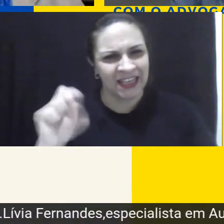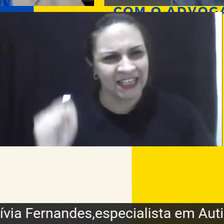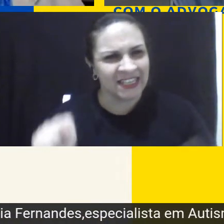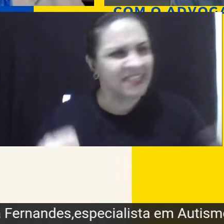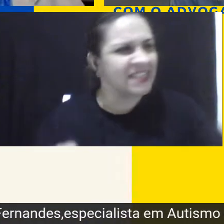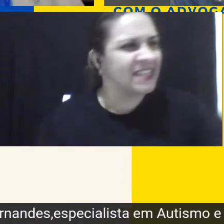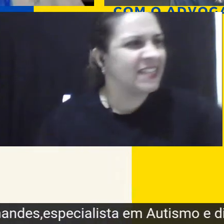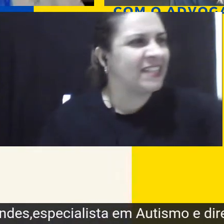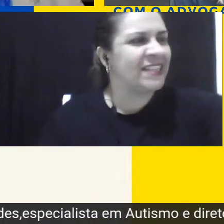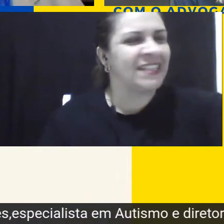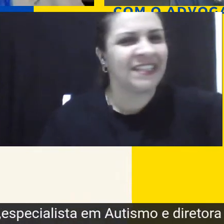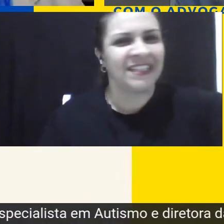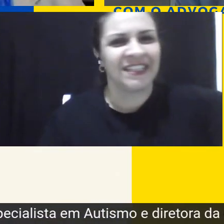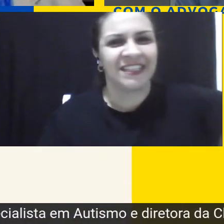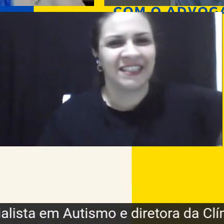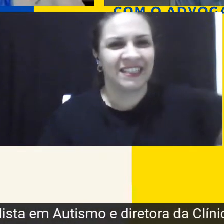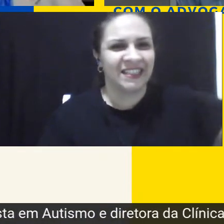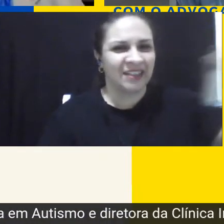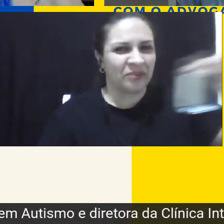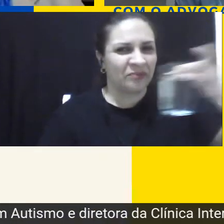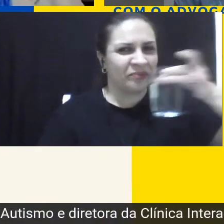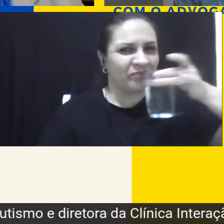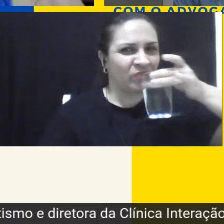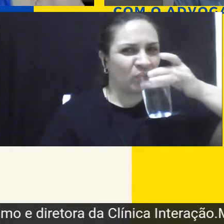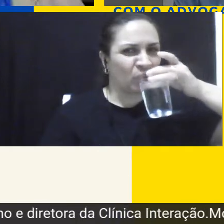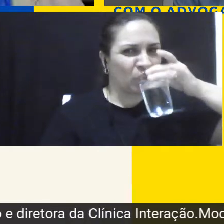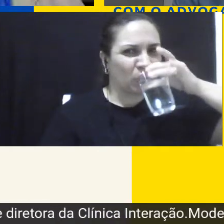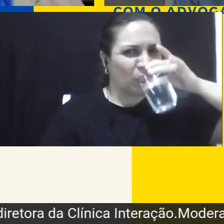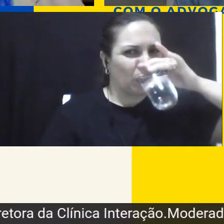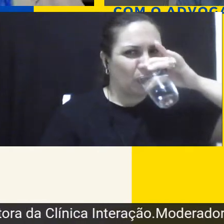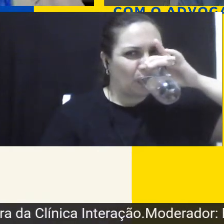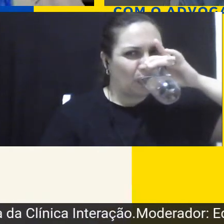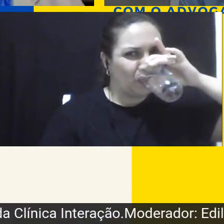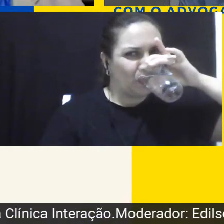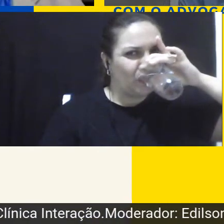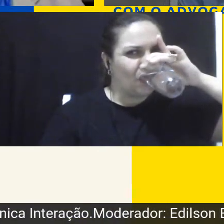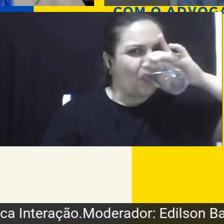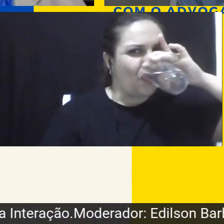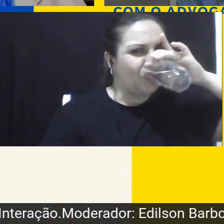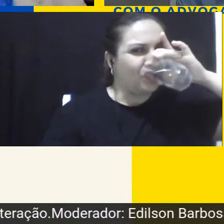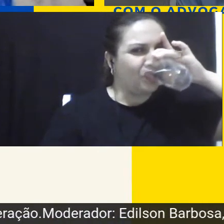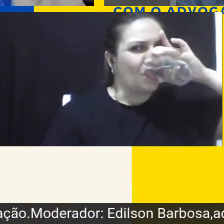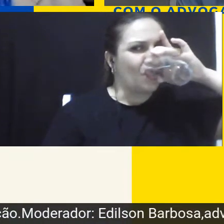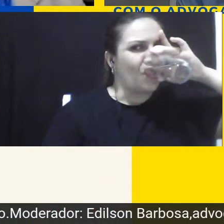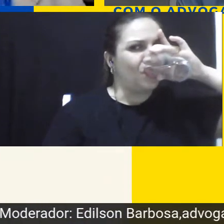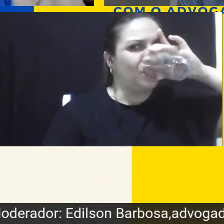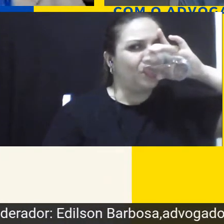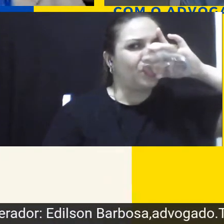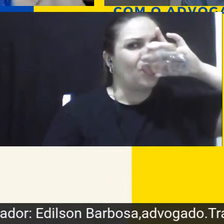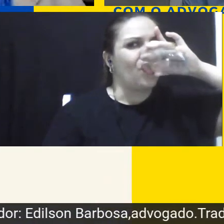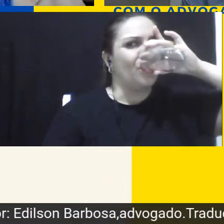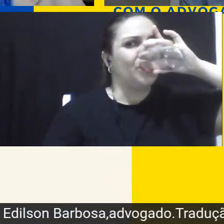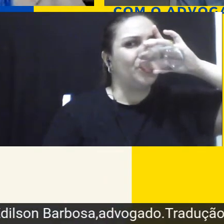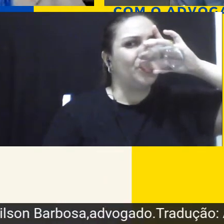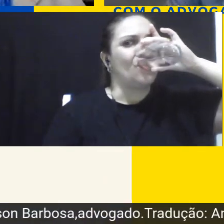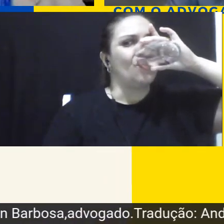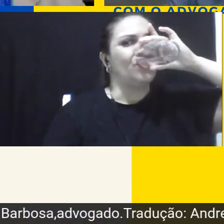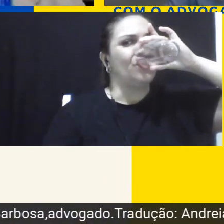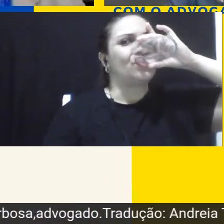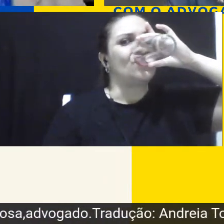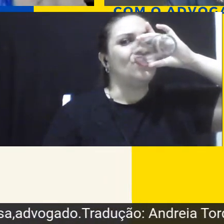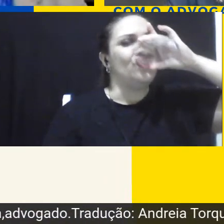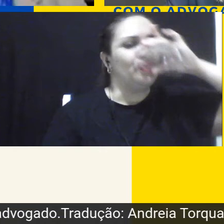Acho que Vamos dizer sim. que é Pax. Ela veio lá do YouTube. O Romeu, o doutor Romeu, ele é